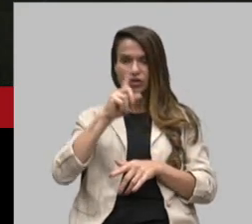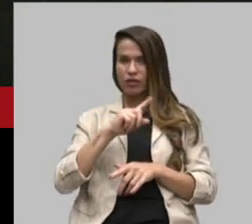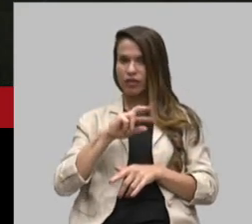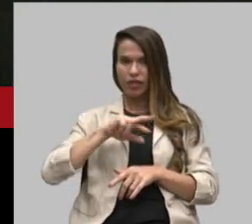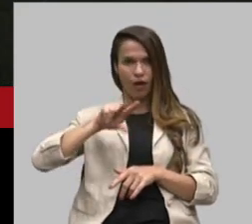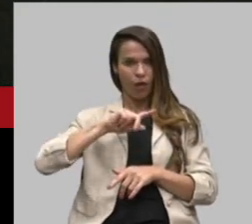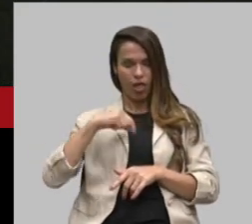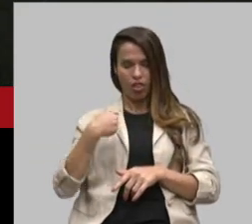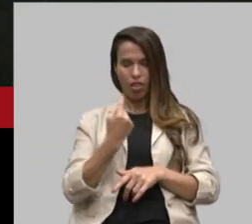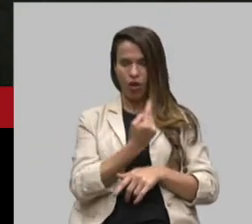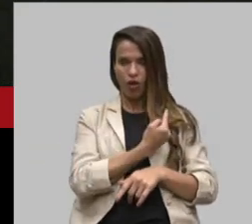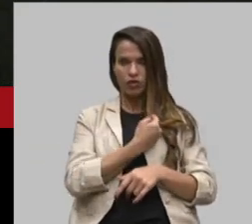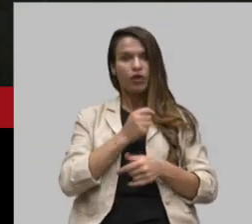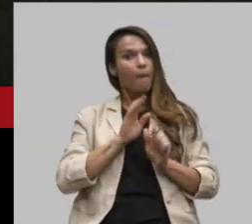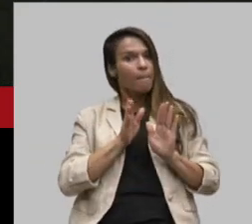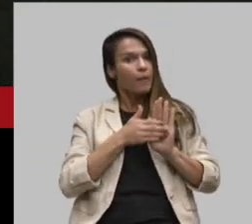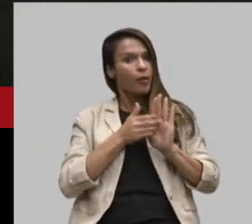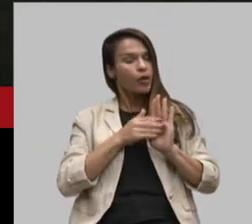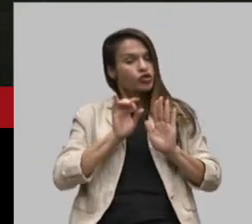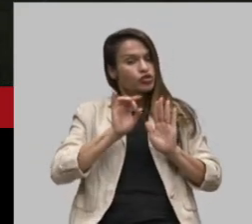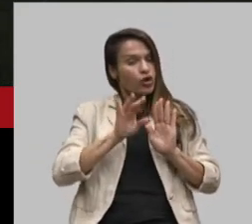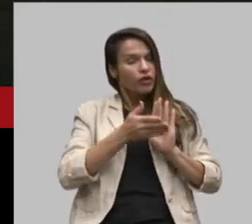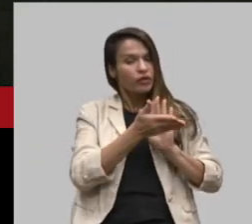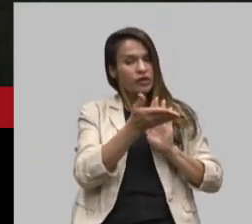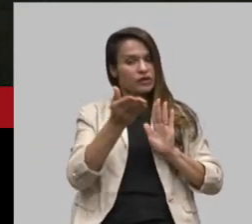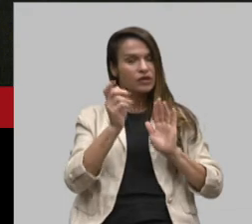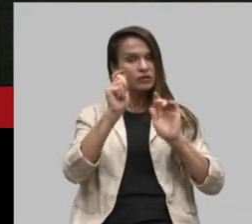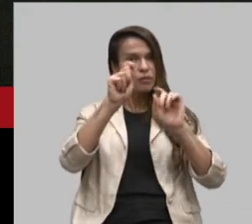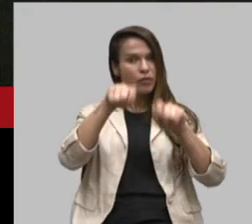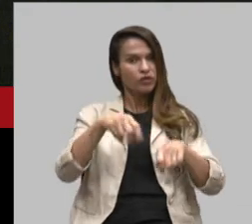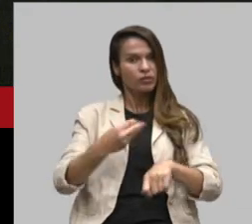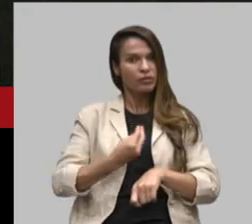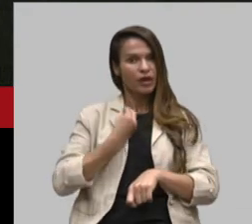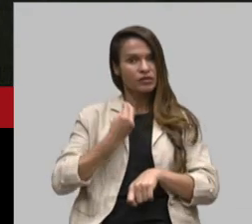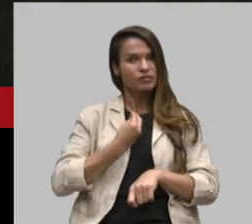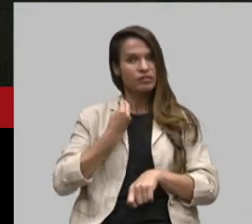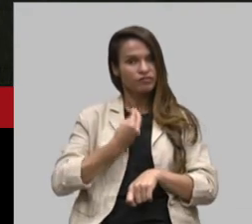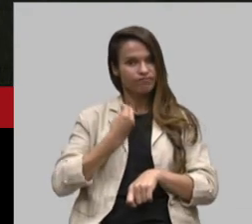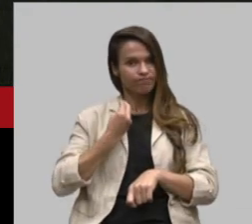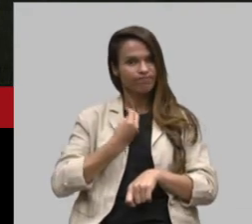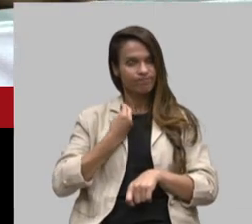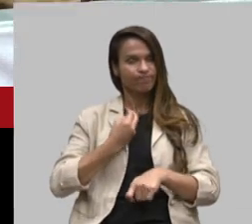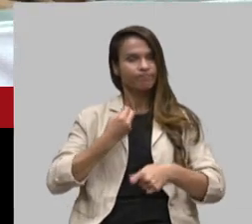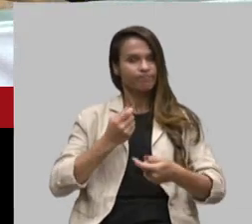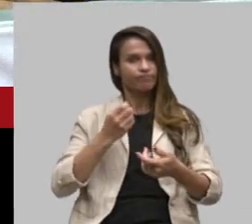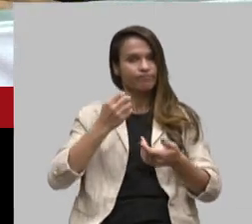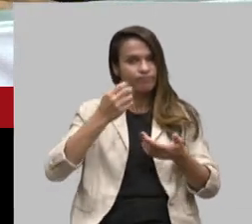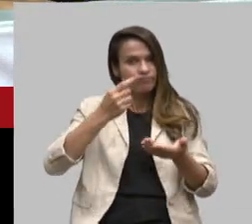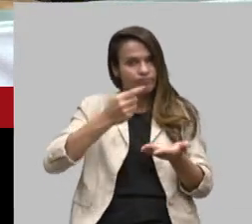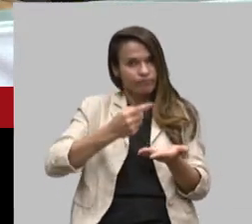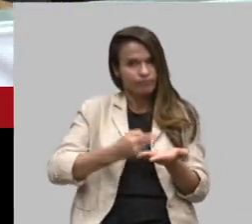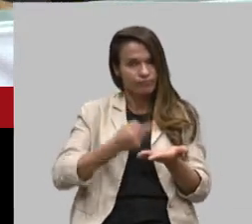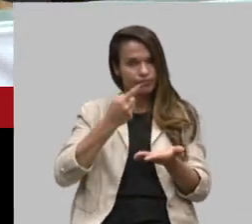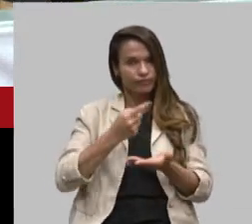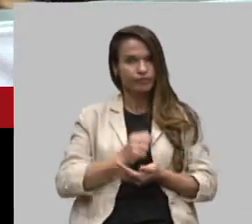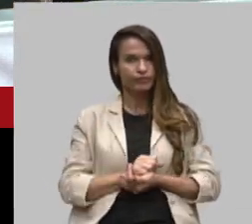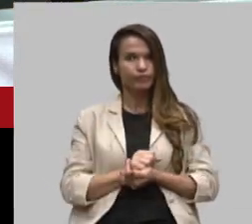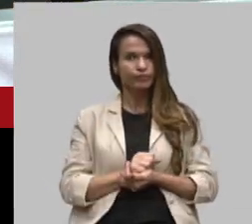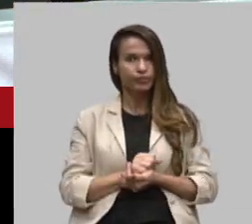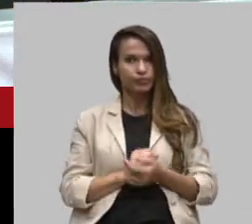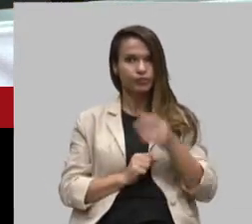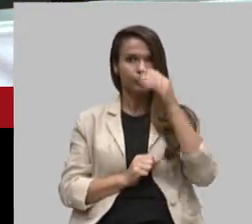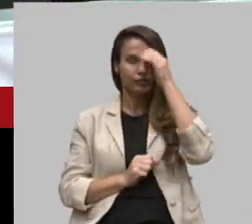só estamos propondo para que vocês possam participar o máximo possível tá mediante nossa